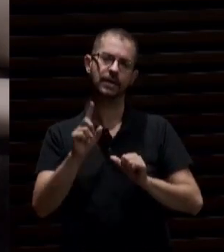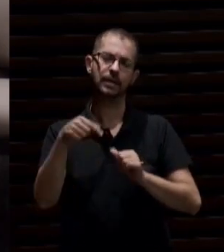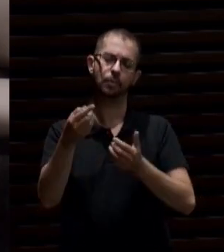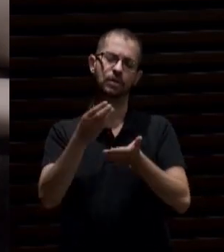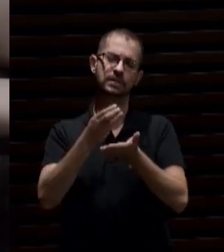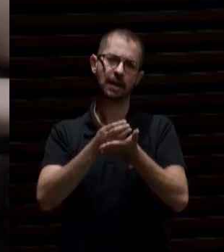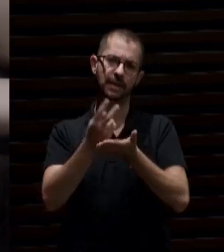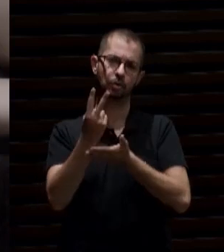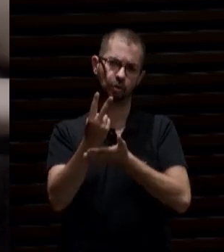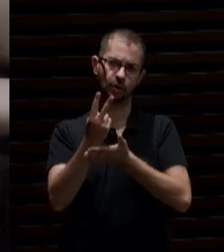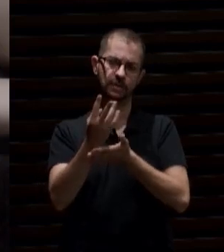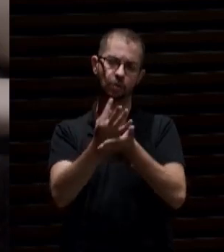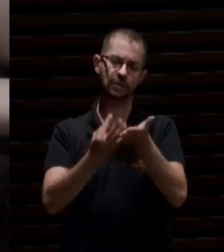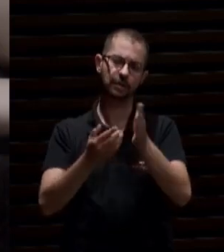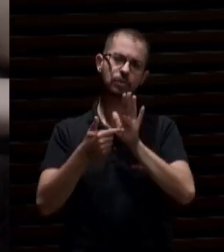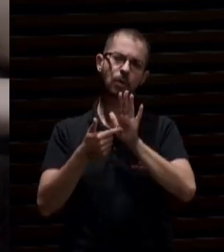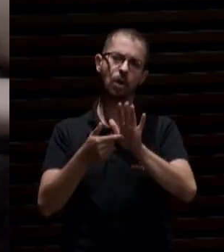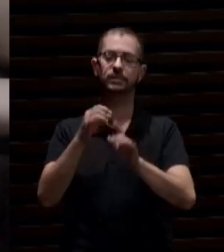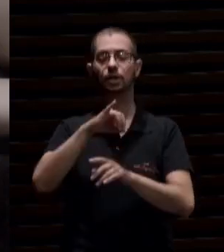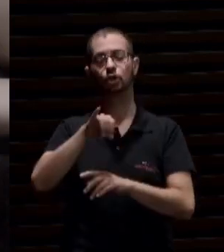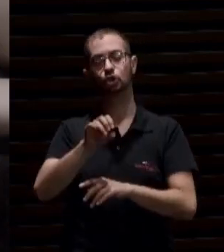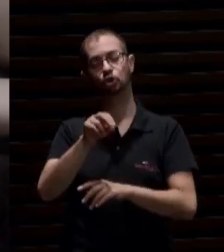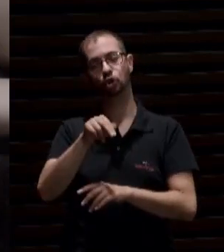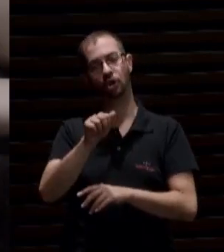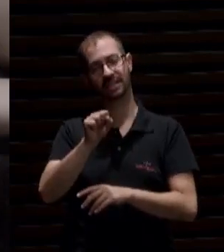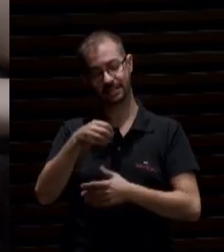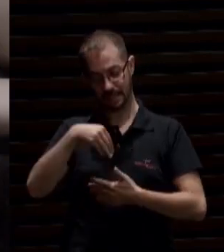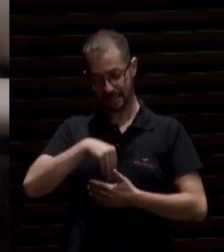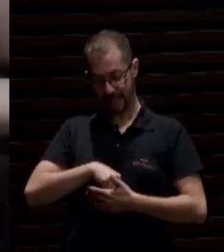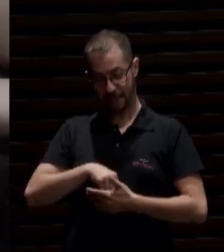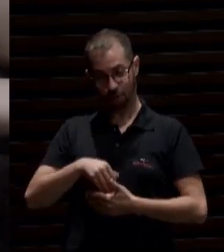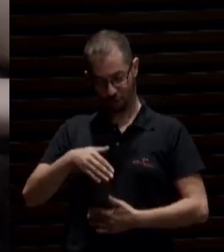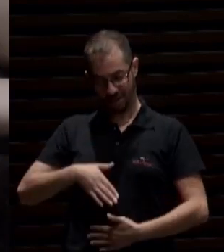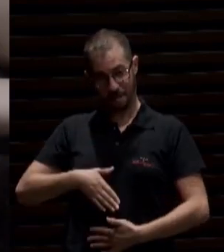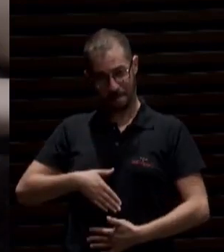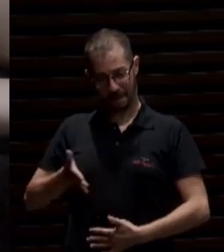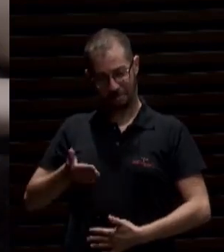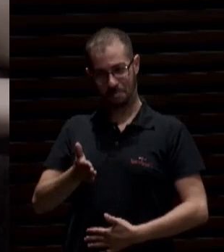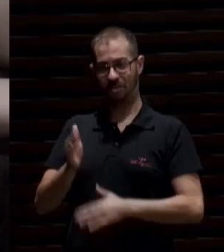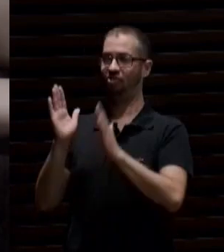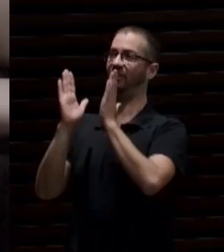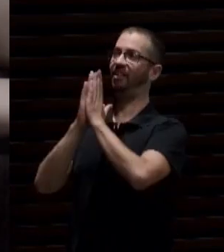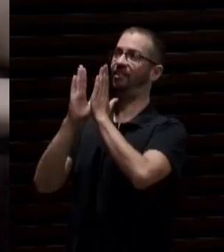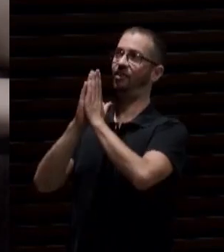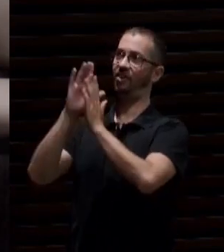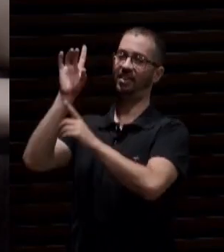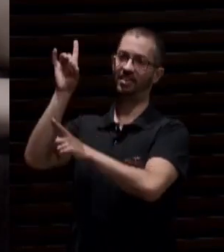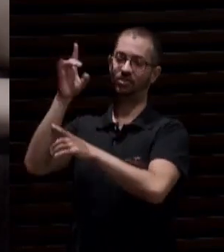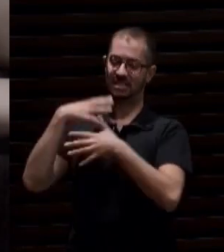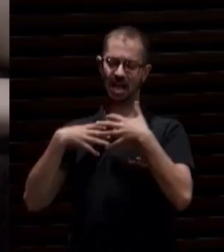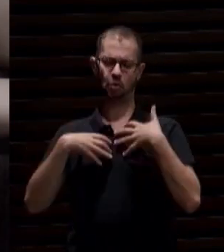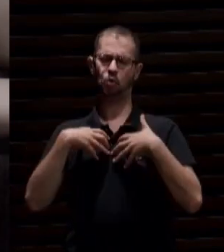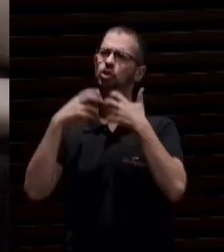2, o texto mostra que Jonas, dentro do ventre do peixe, ele ora ao Senhor. E ele diz que na sua angústia, ele